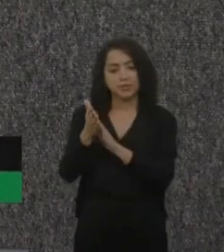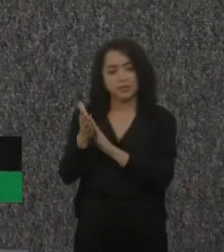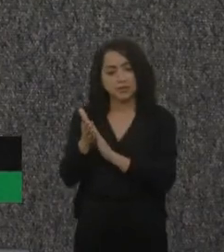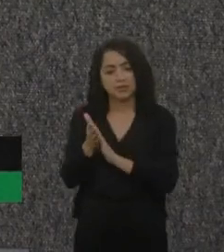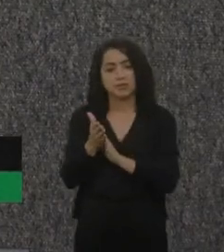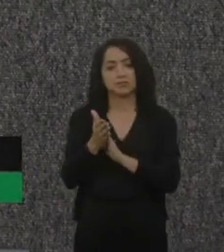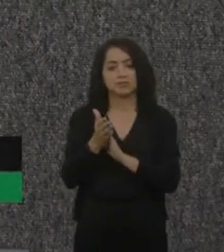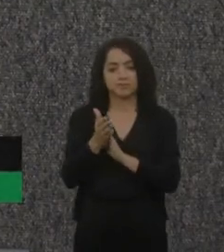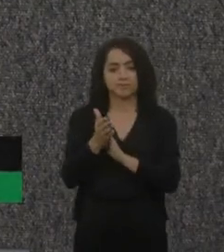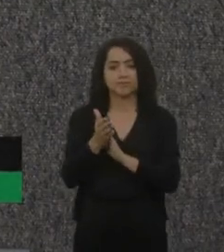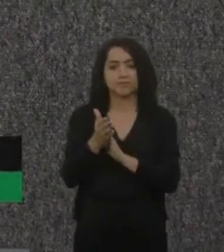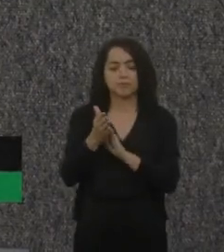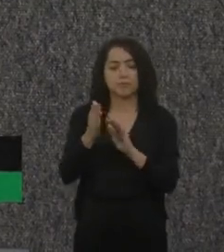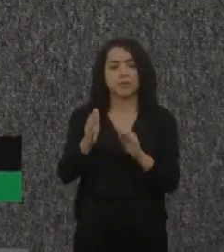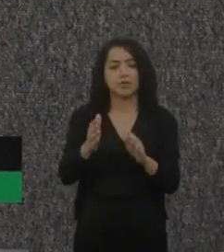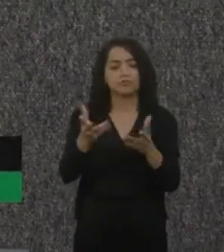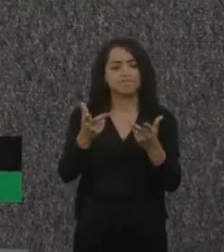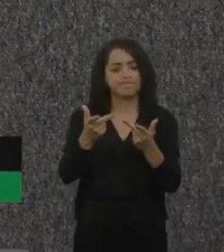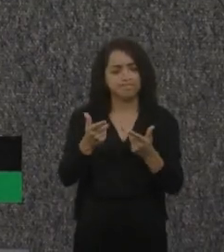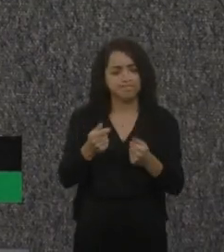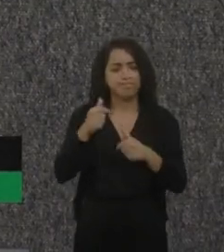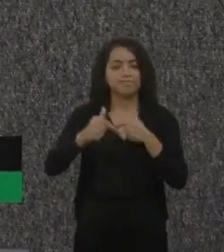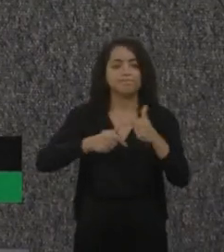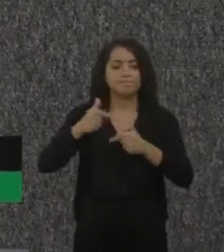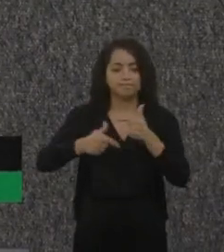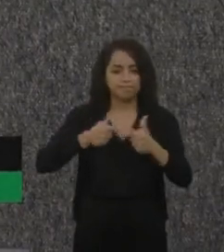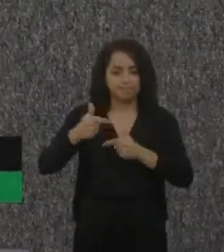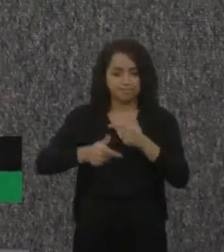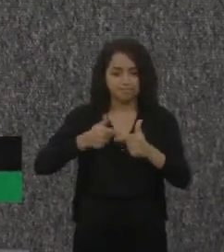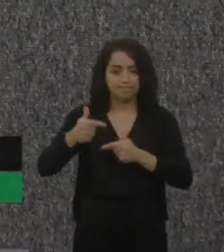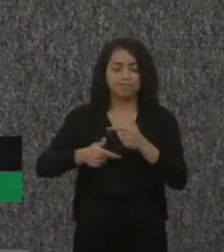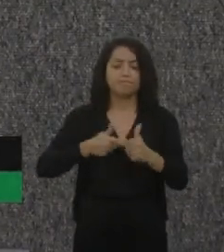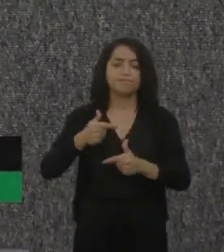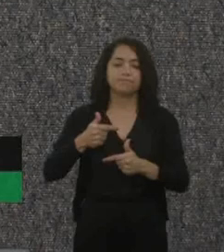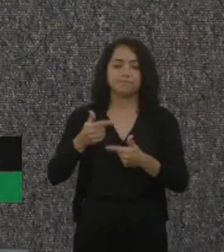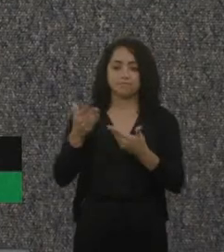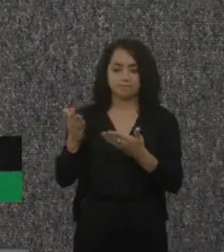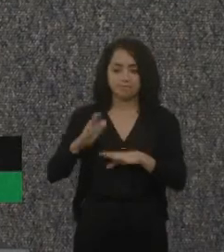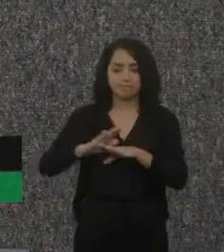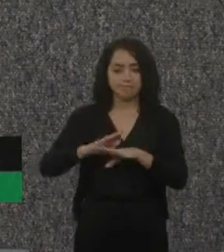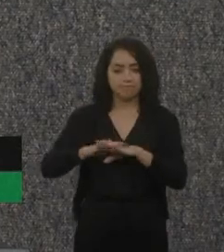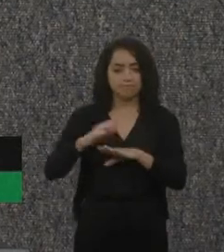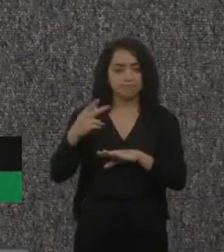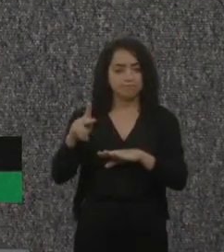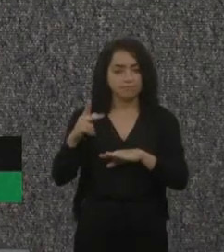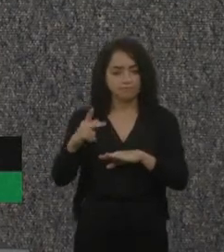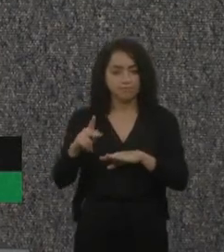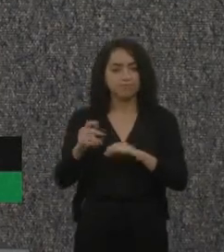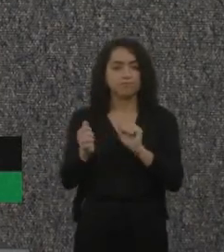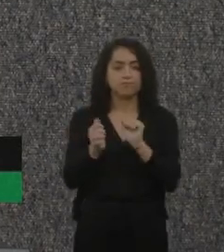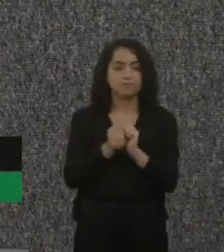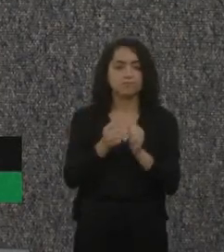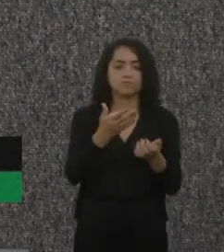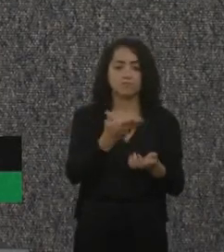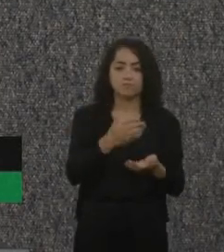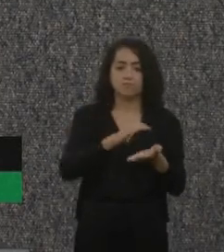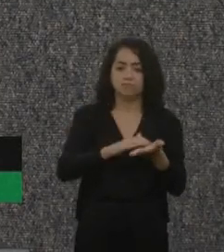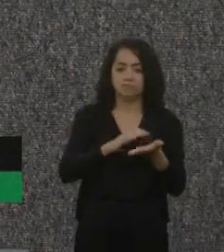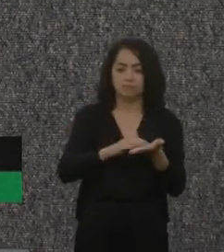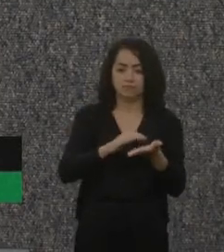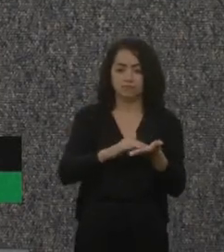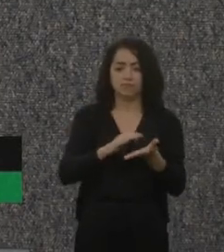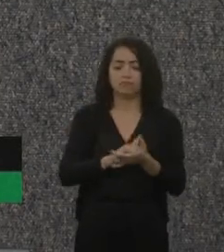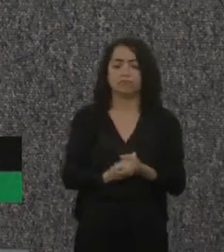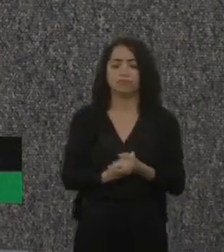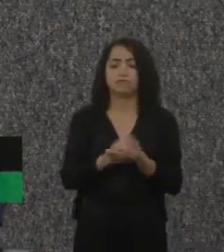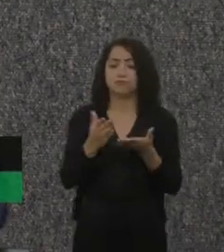ao excelente trabalho que o doutor Vicente sempre tem desenvolvido, juntamente aqui com a nossa secretária, e é um